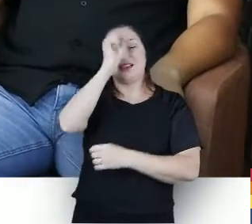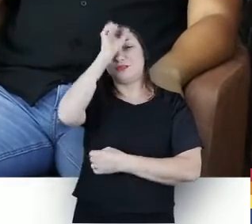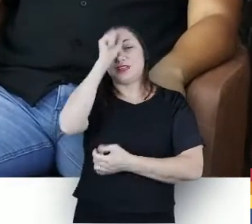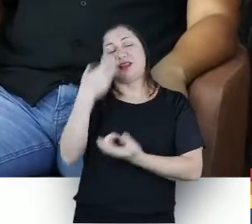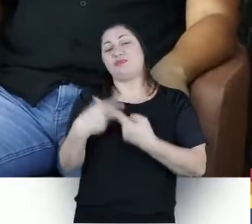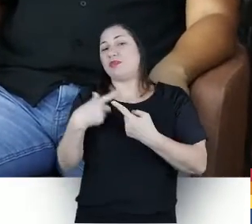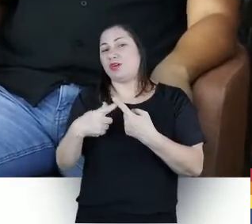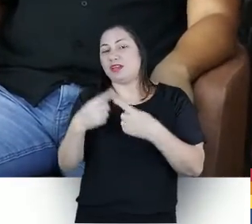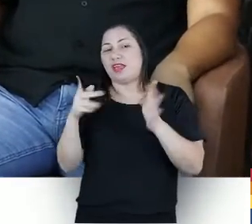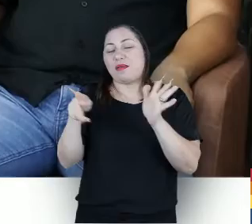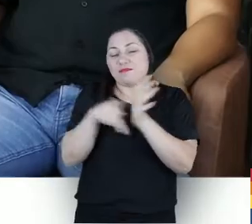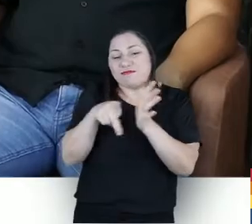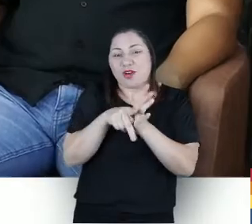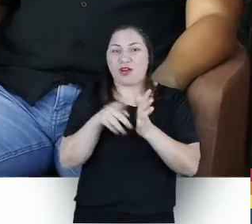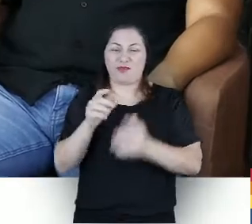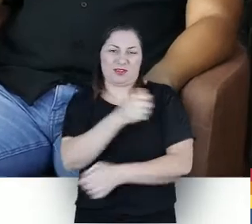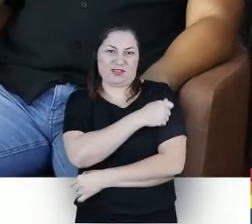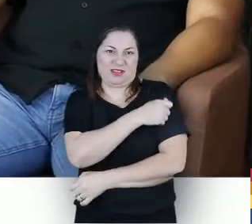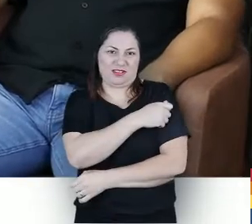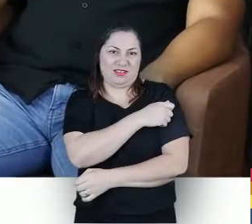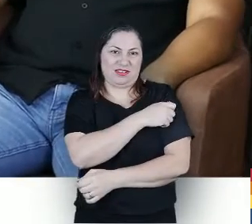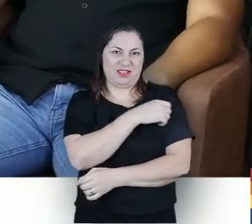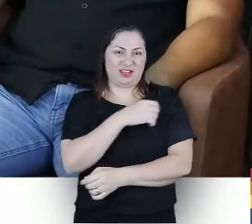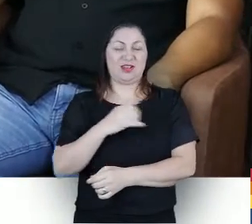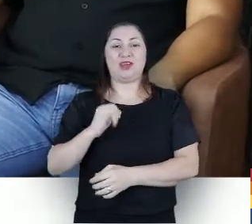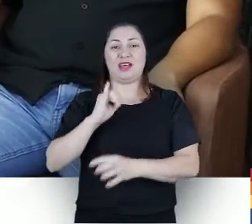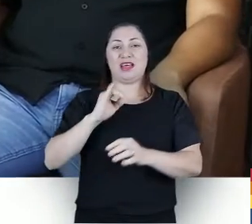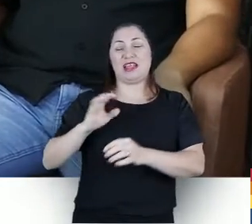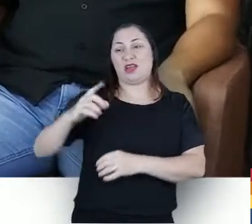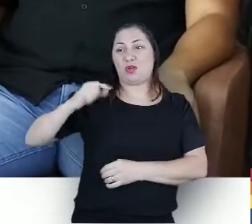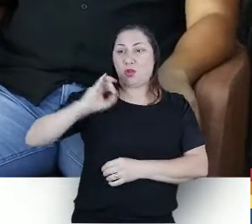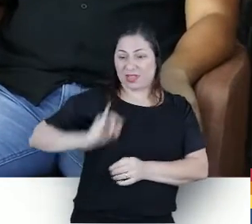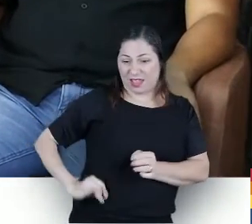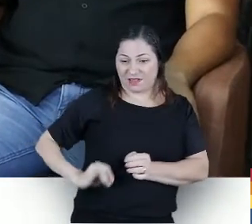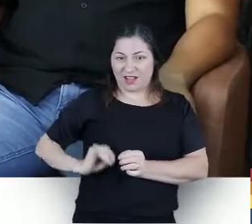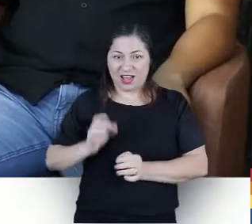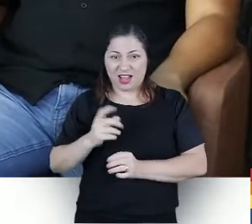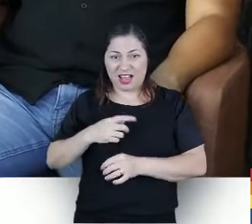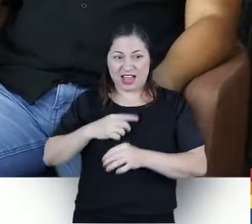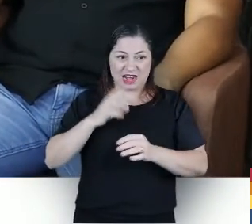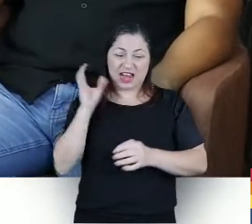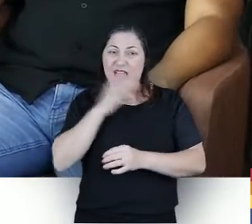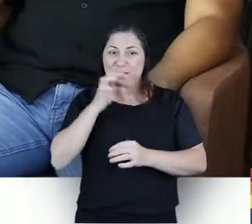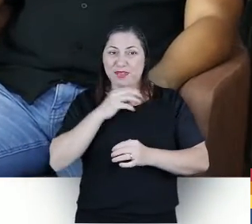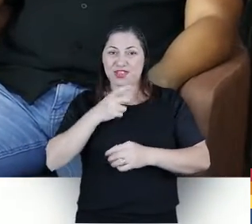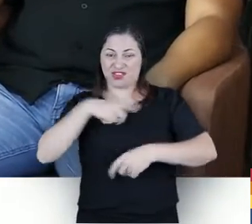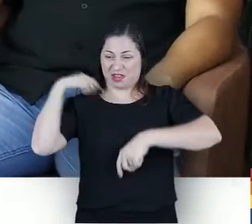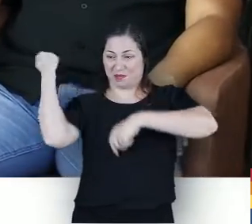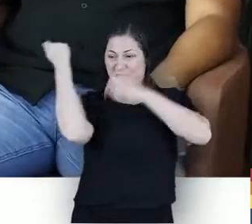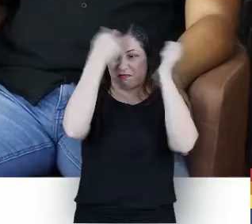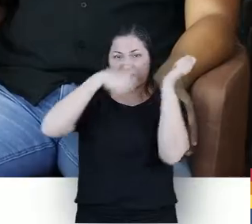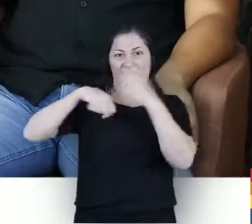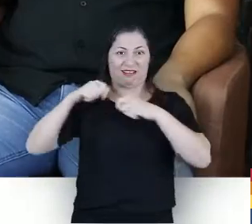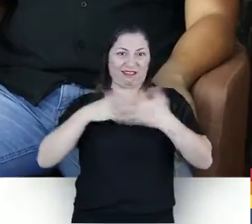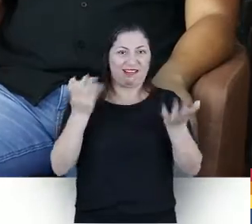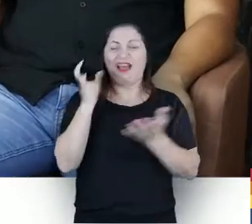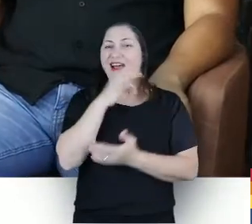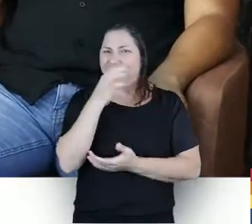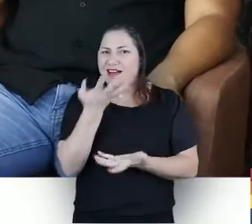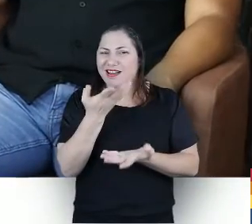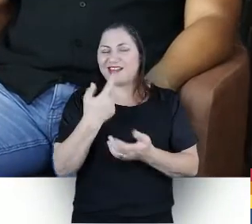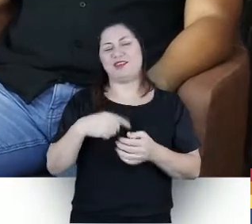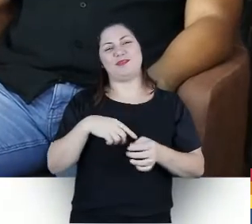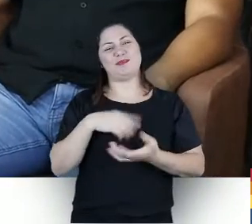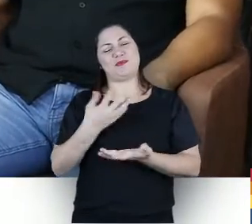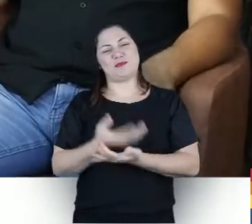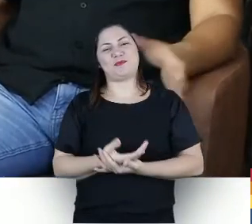falei, olha, eu ainda não tenho, assim, as ferramentas necessárias para ofertar uma disciplina com o TikTok, mas a gente tem que trabalhar isso, porque